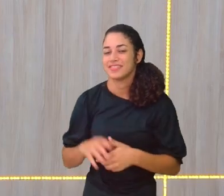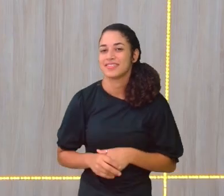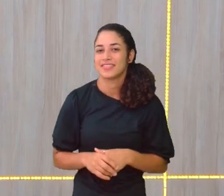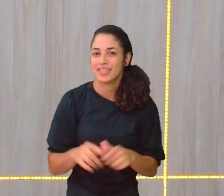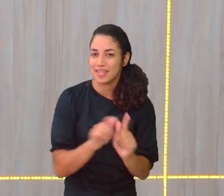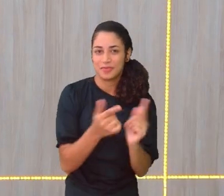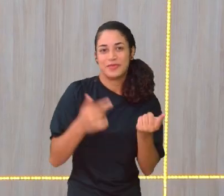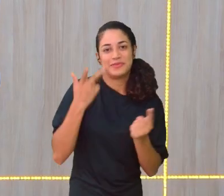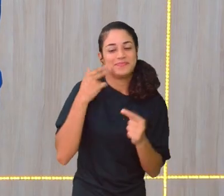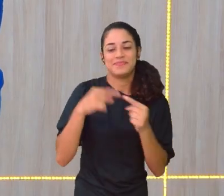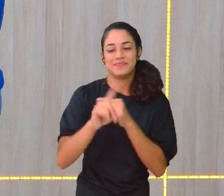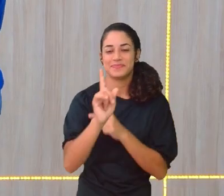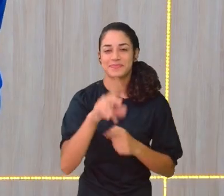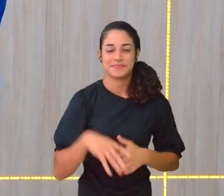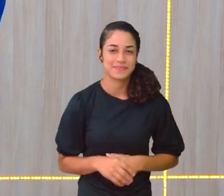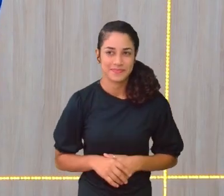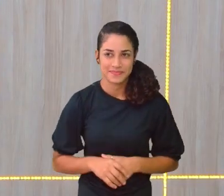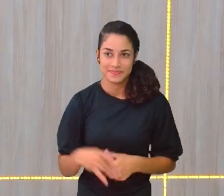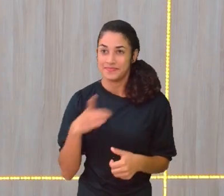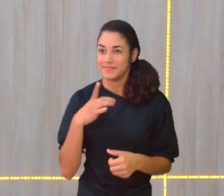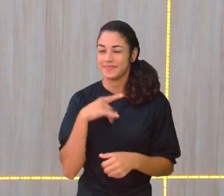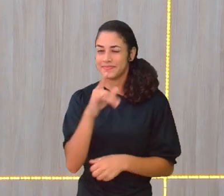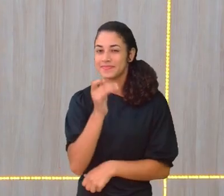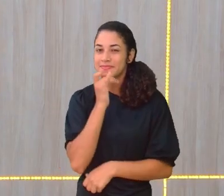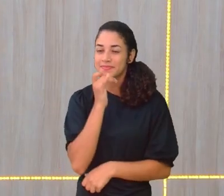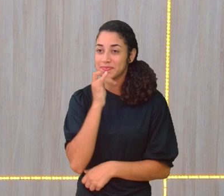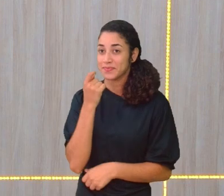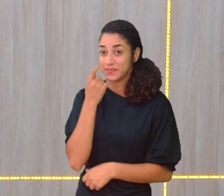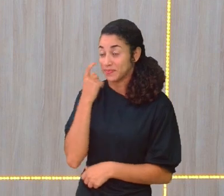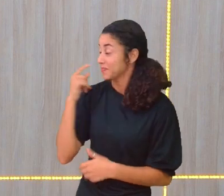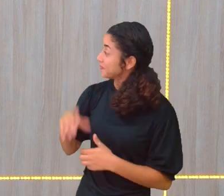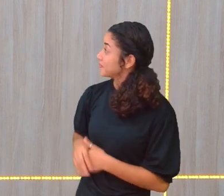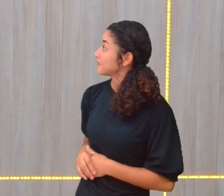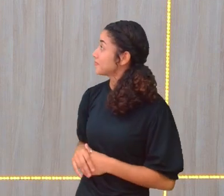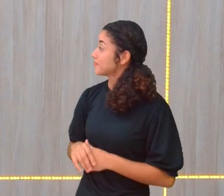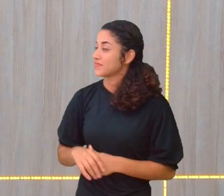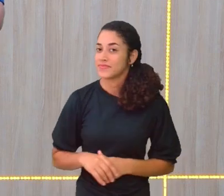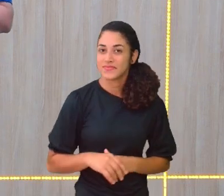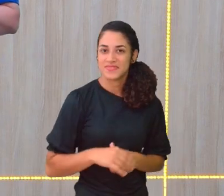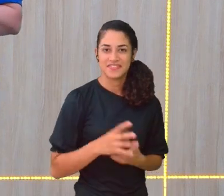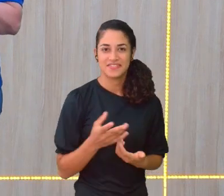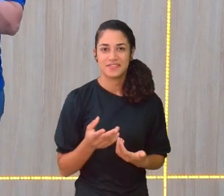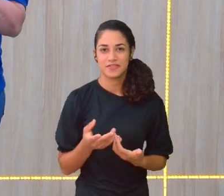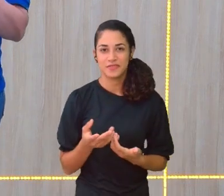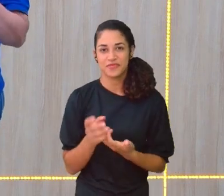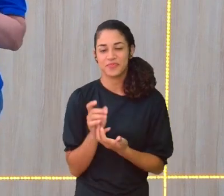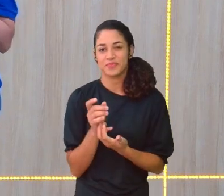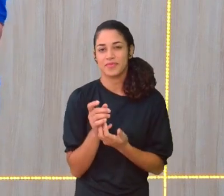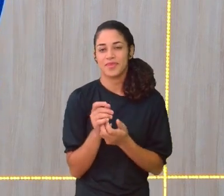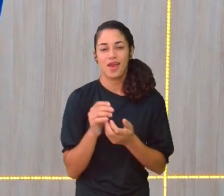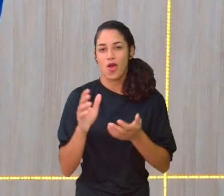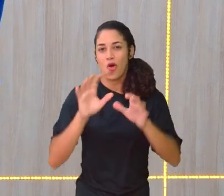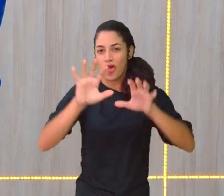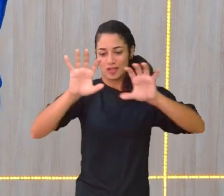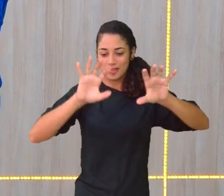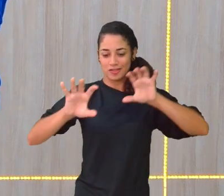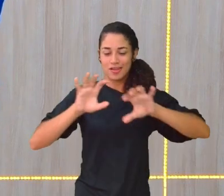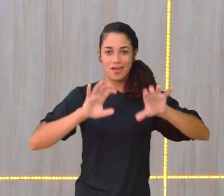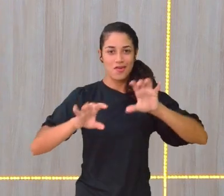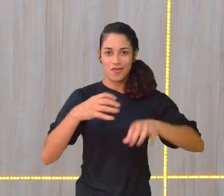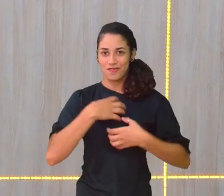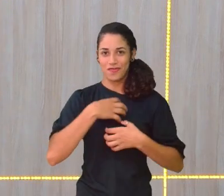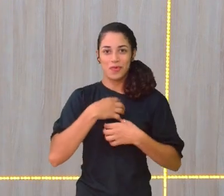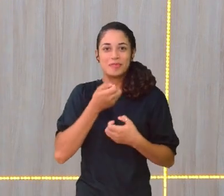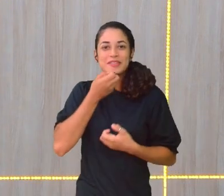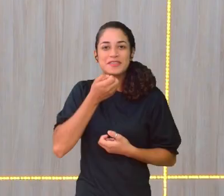gramática normativa. Então, nós temos aqui um exemplo, não é? Aqui de falas de diferentes regiões, não é? Como nós